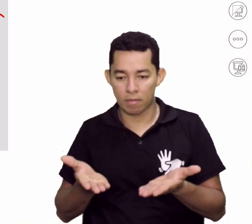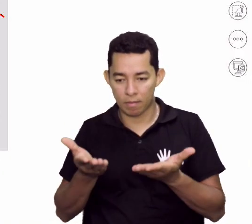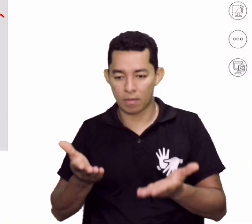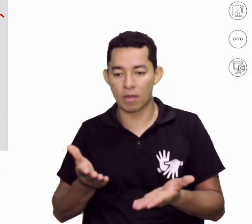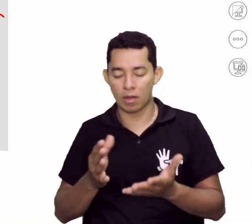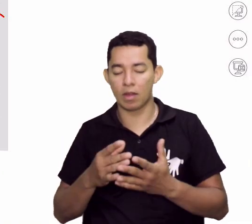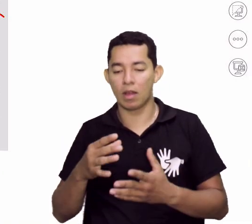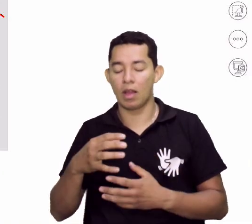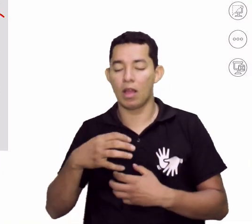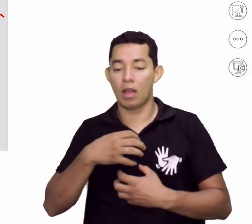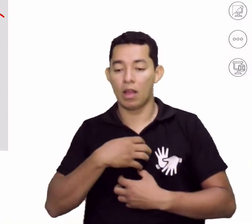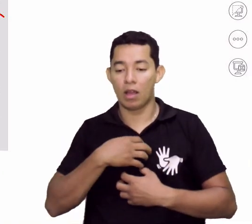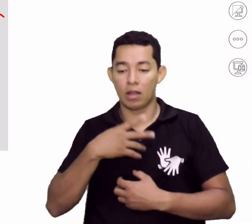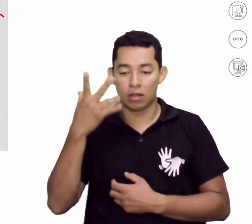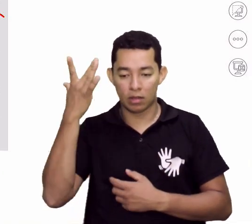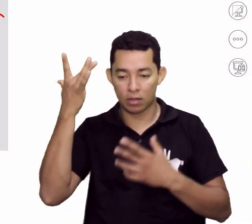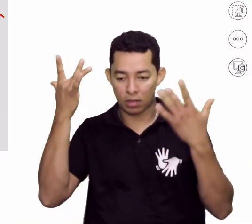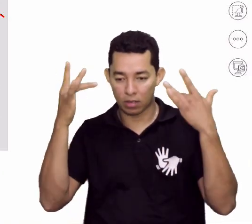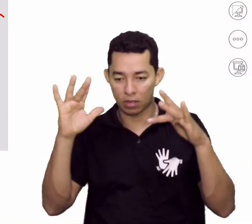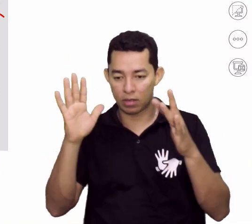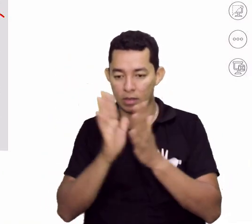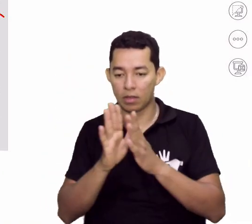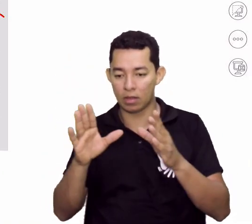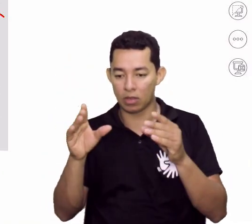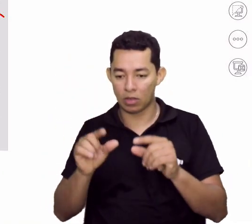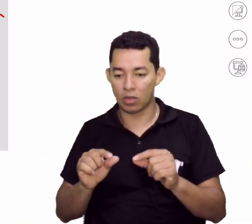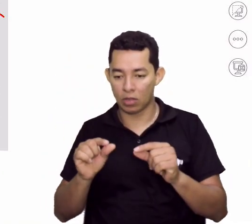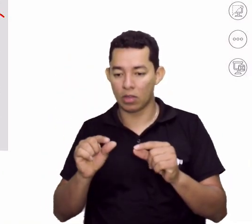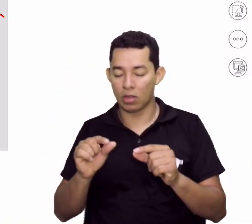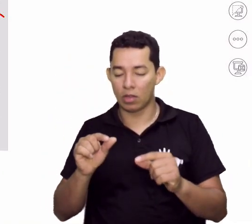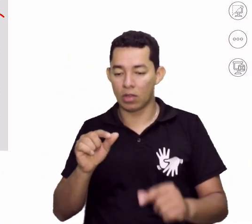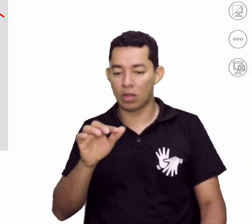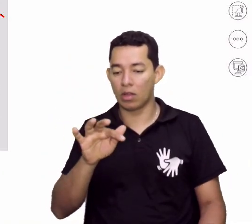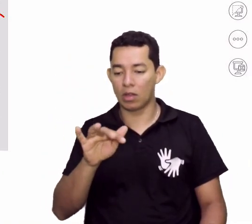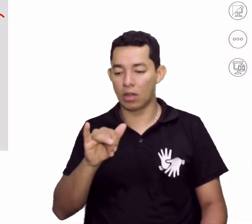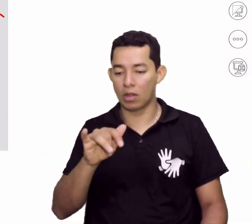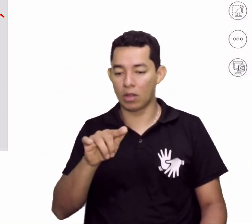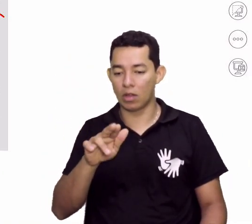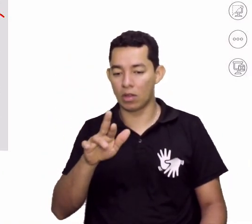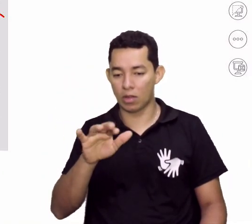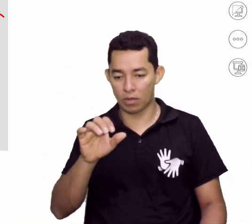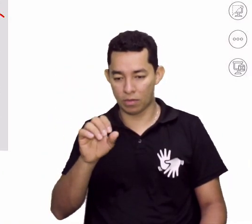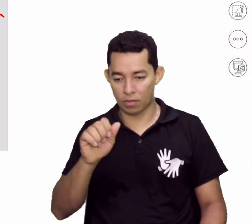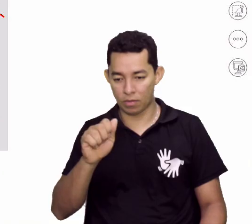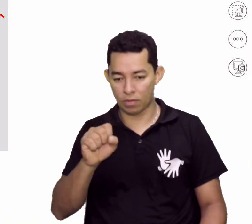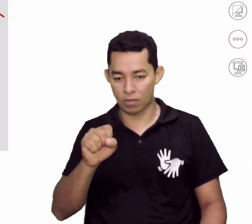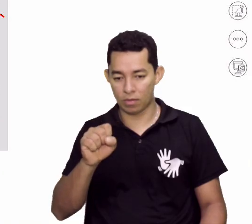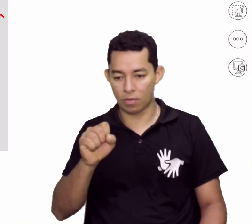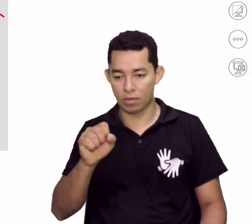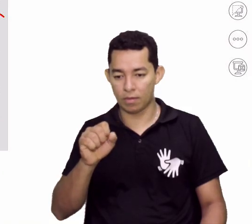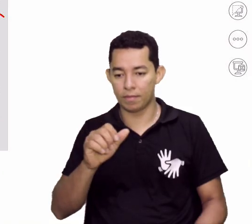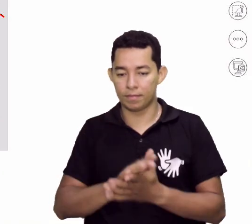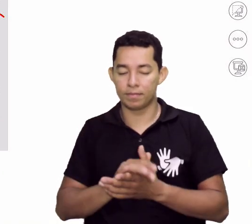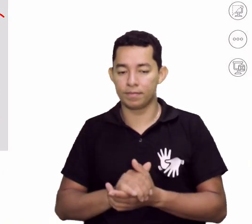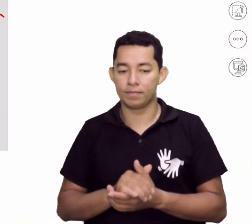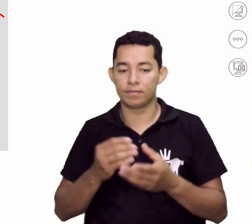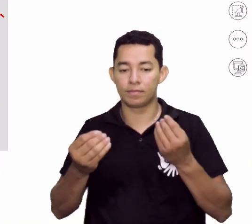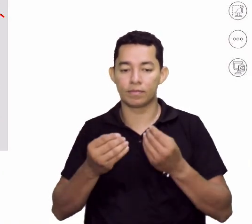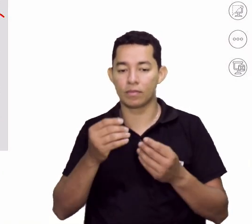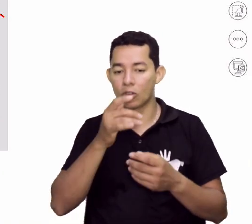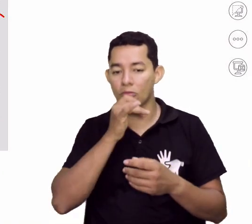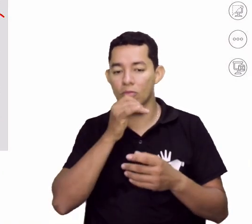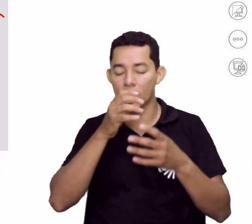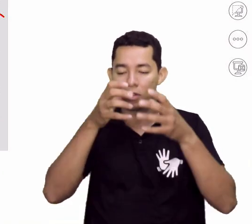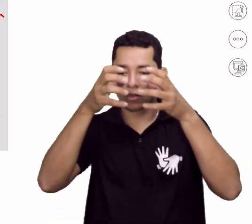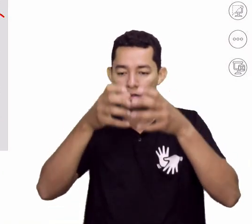eram reduzidas a figuras geométricas. Está aqui a chave, hein? Figuras geométricas, como